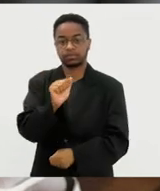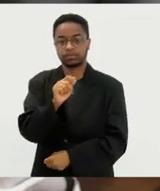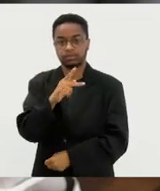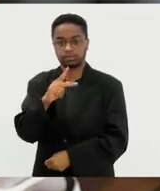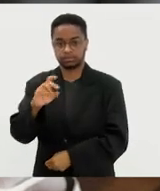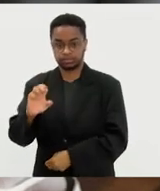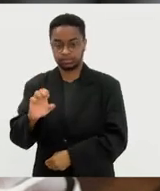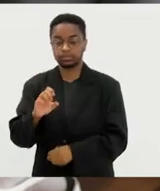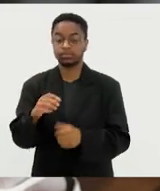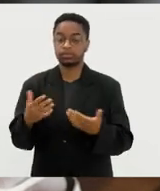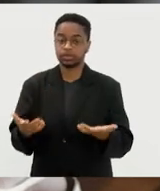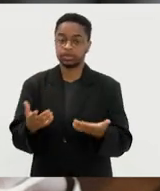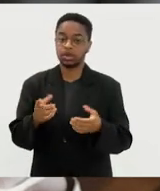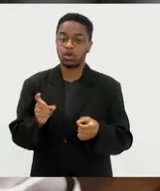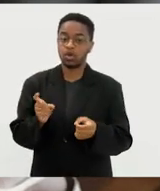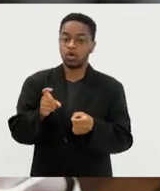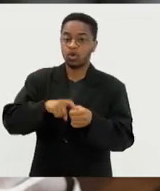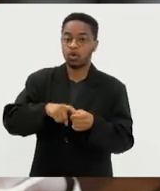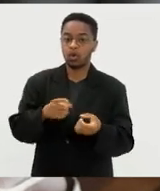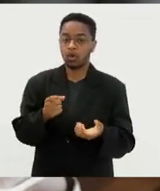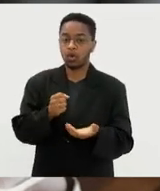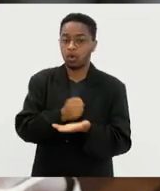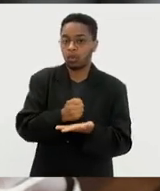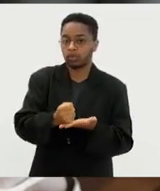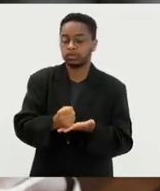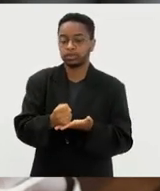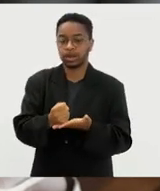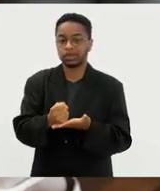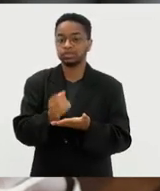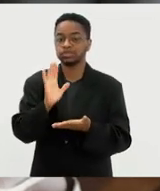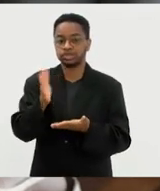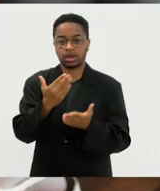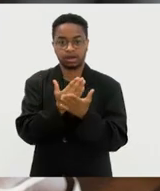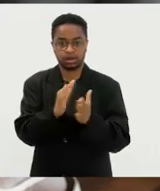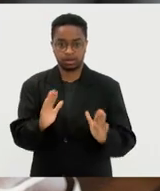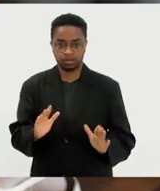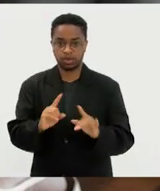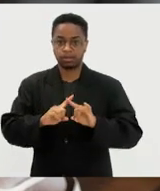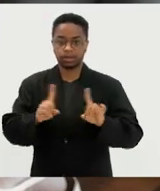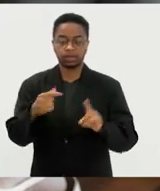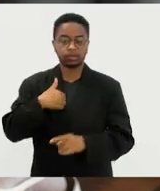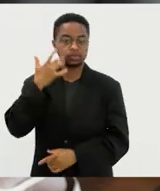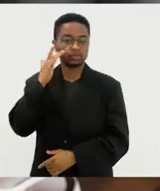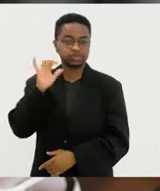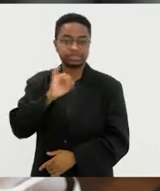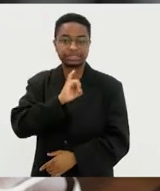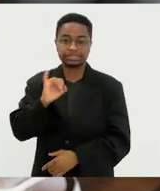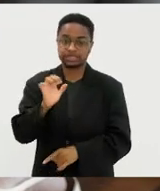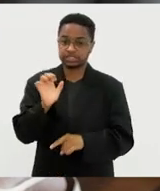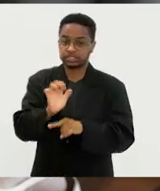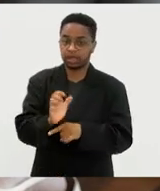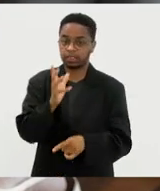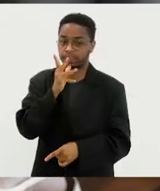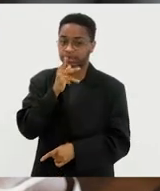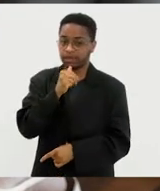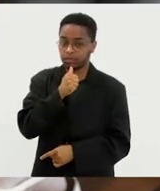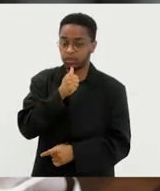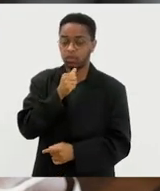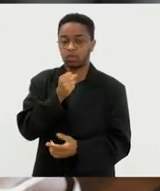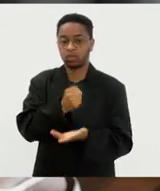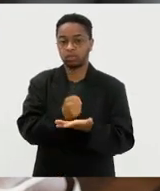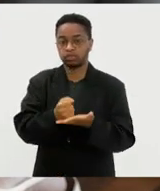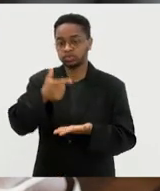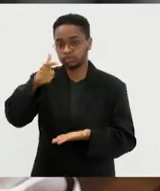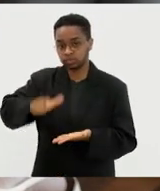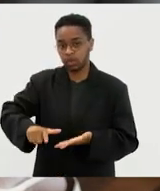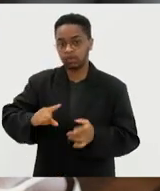Esse convênio venceu. Eu não sei se o Estado foi lento em renová-lo.